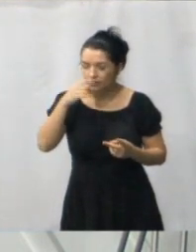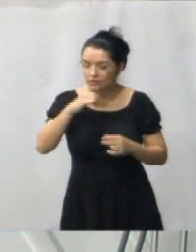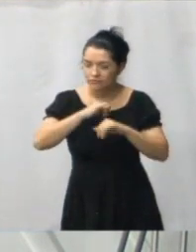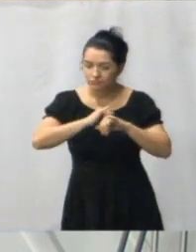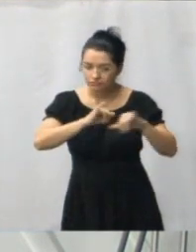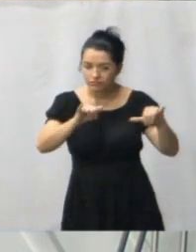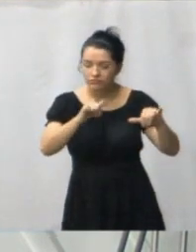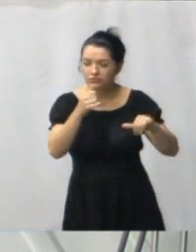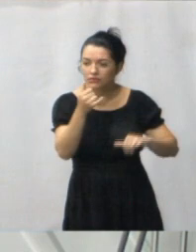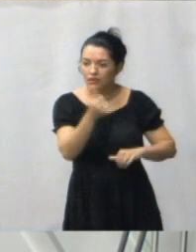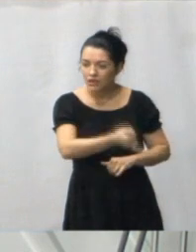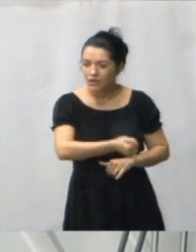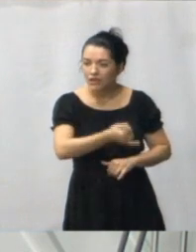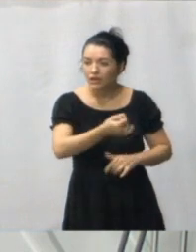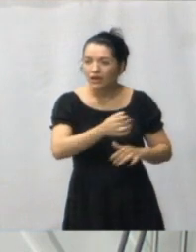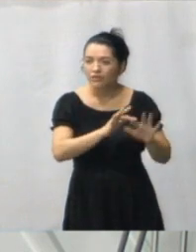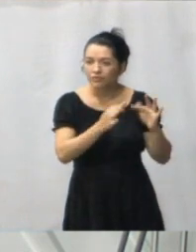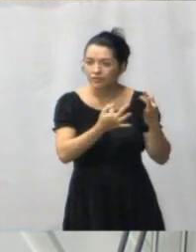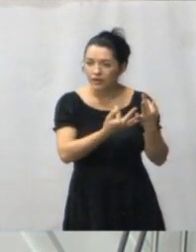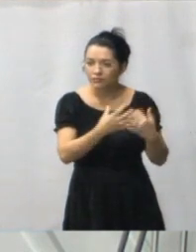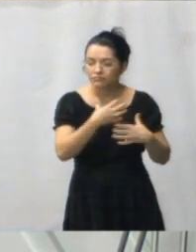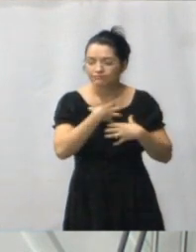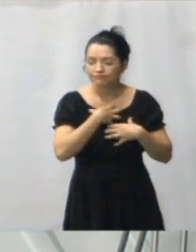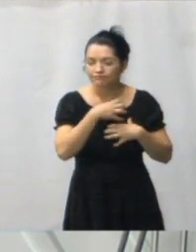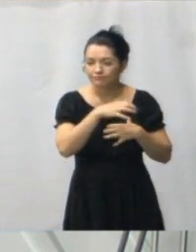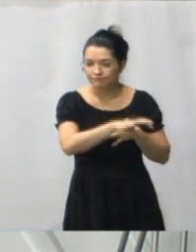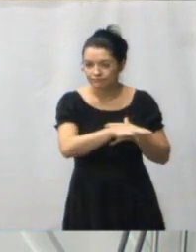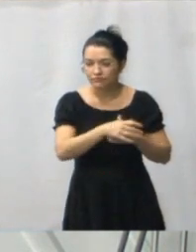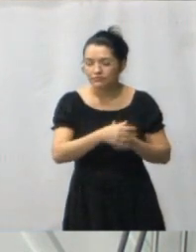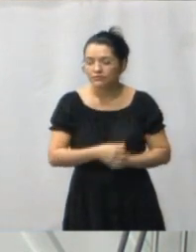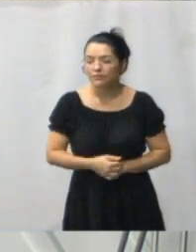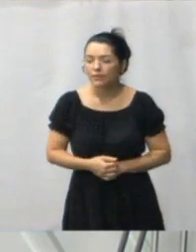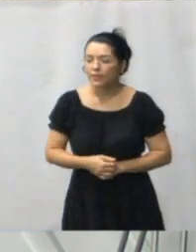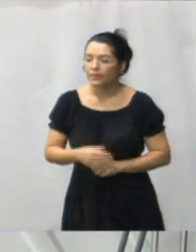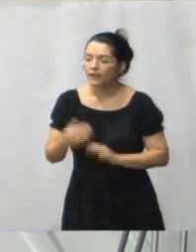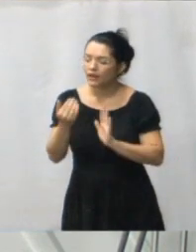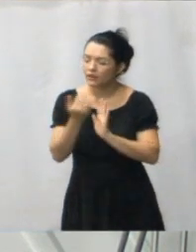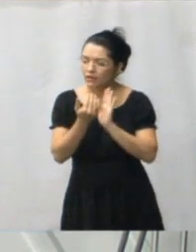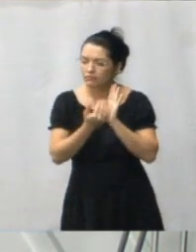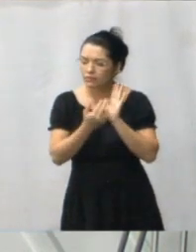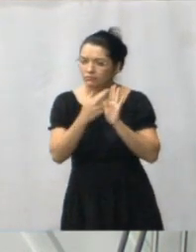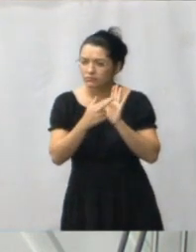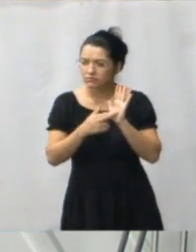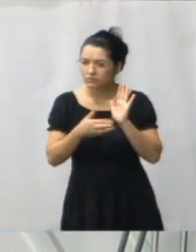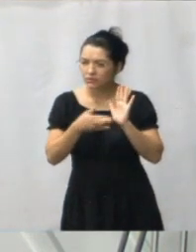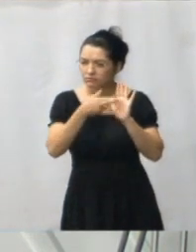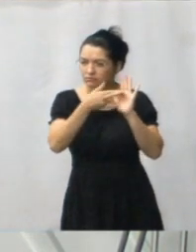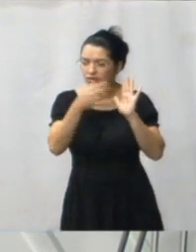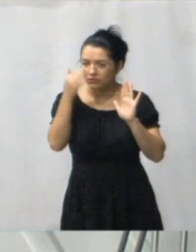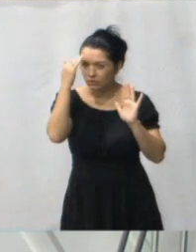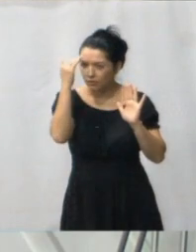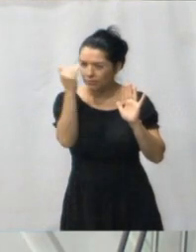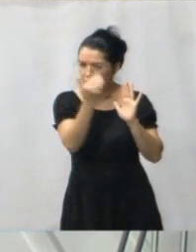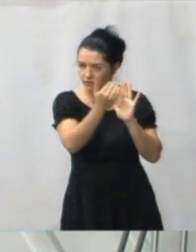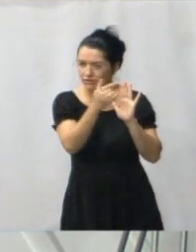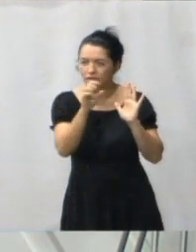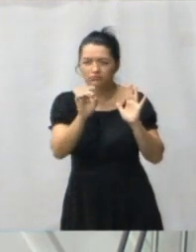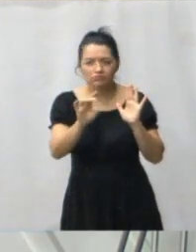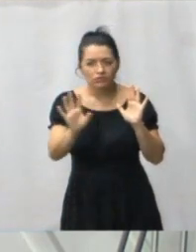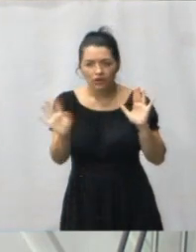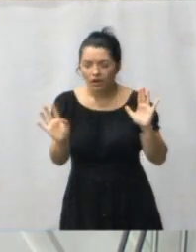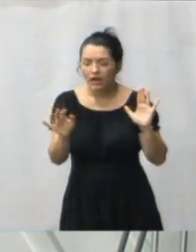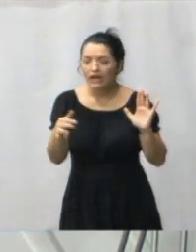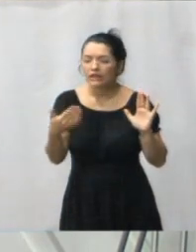ok? Vereadores, só para cumprir as formalidades regimentais, e é melhor, muitas vezes,